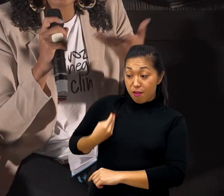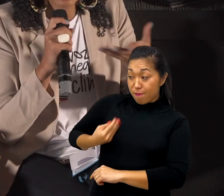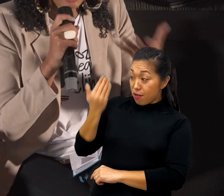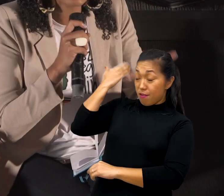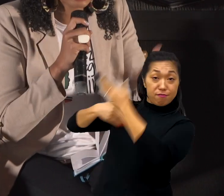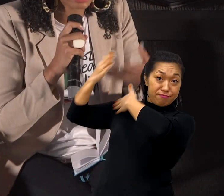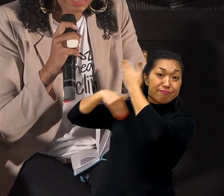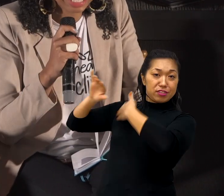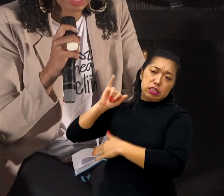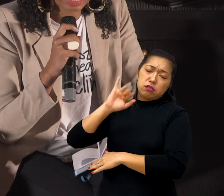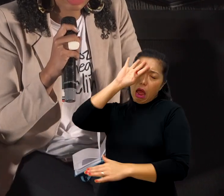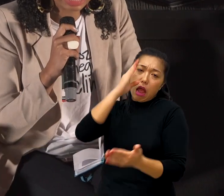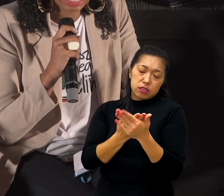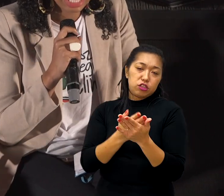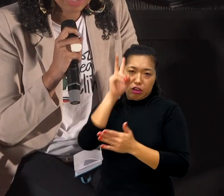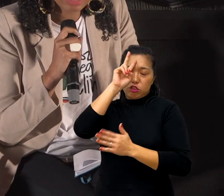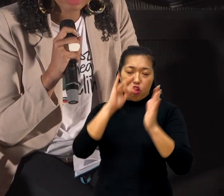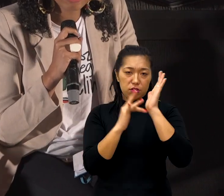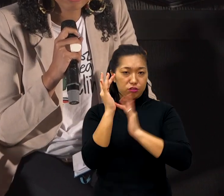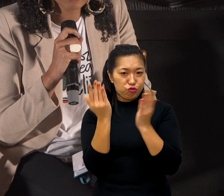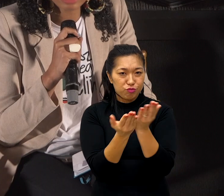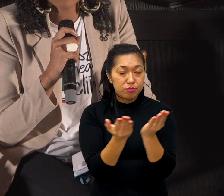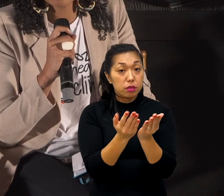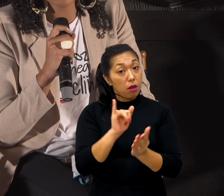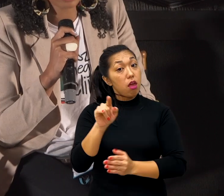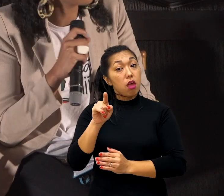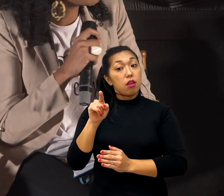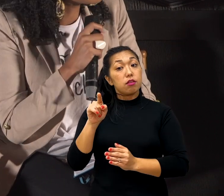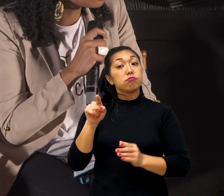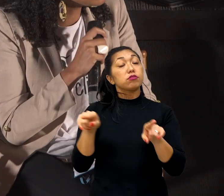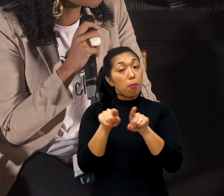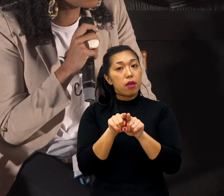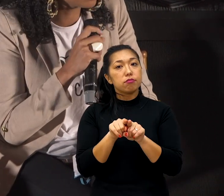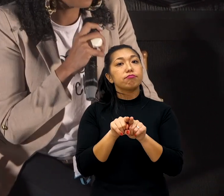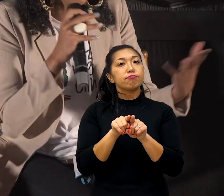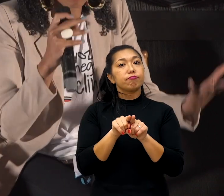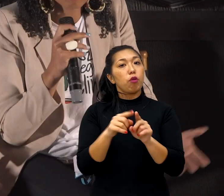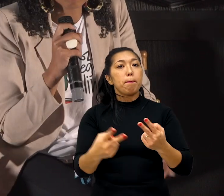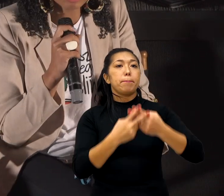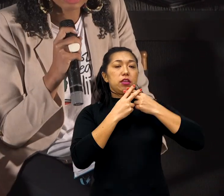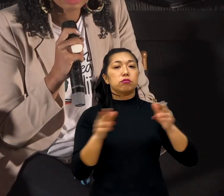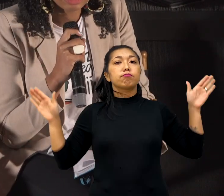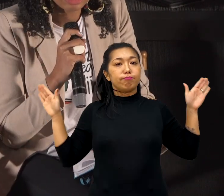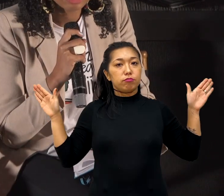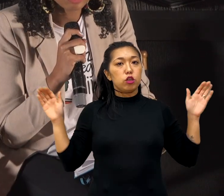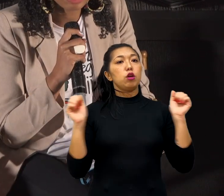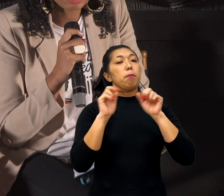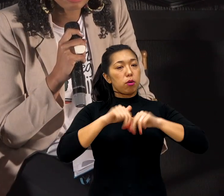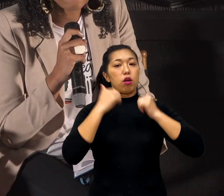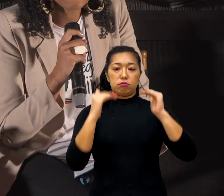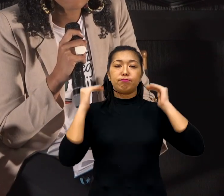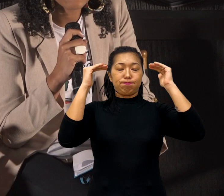se você acredita na história de Jesus, quando ele estava vivo, ele foi crucificado pelos grandes, pelos poderosos.